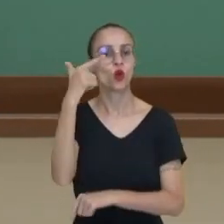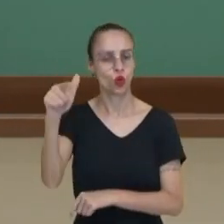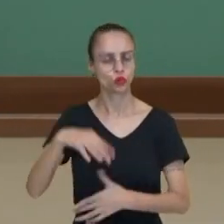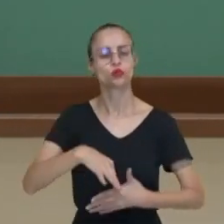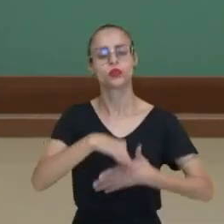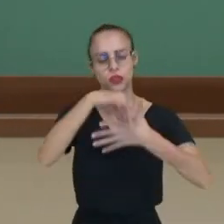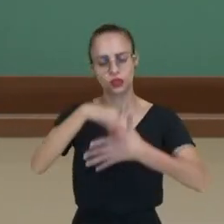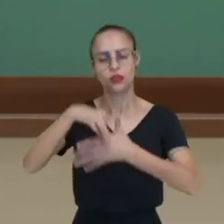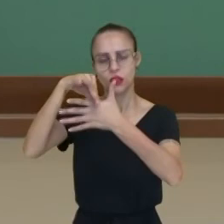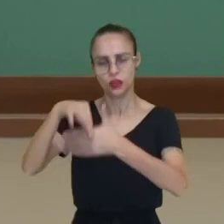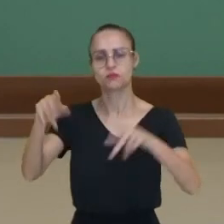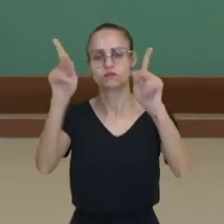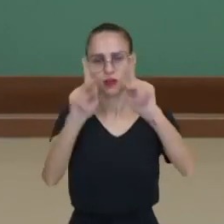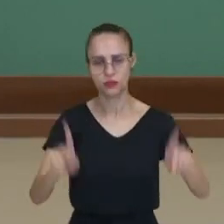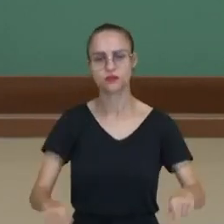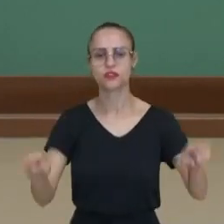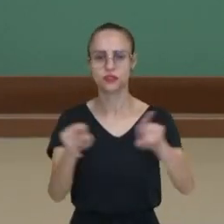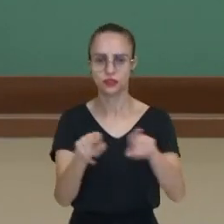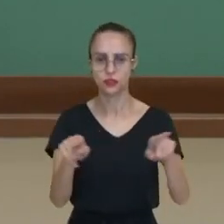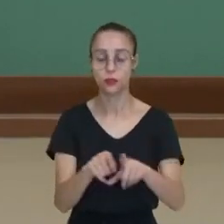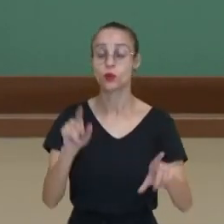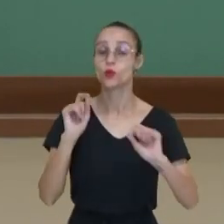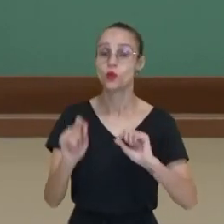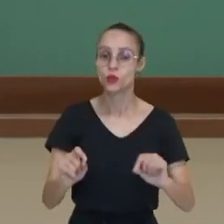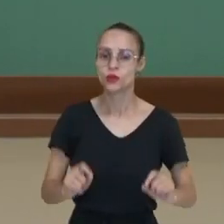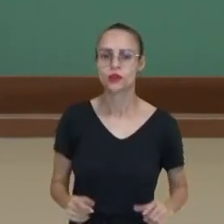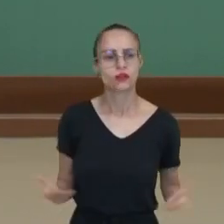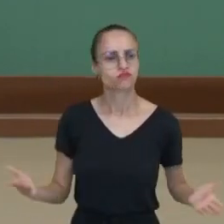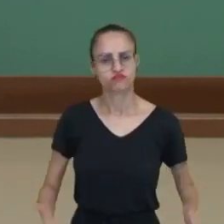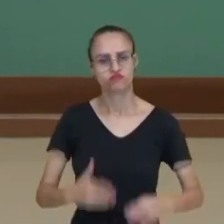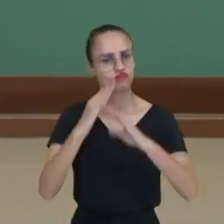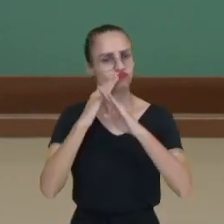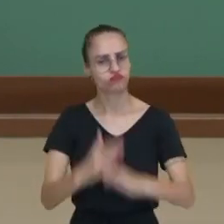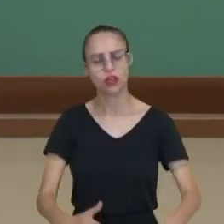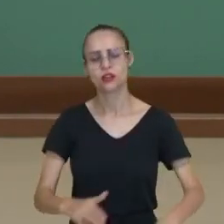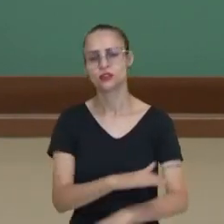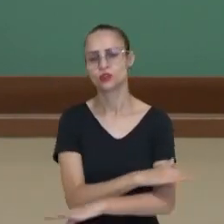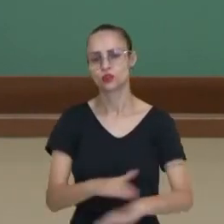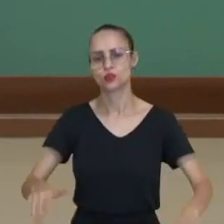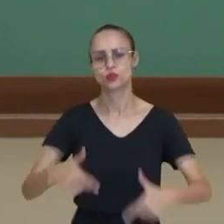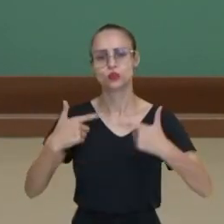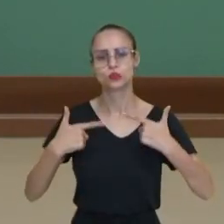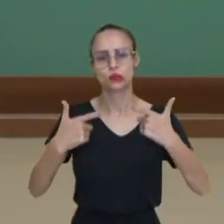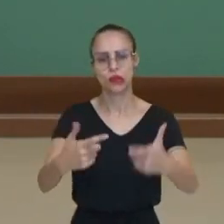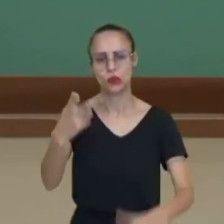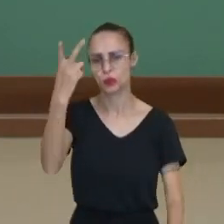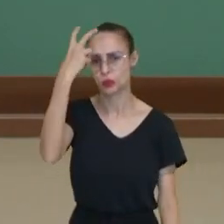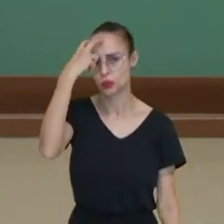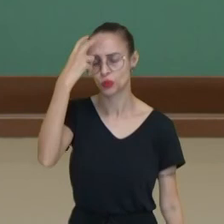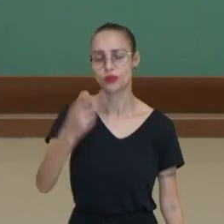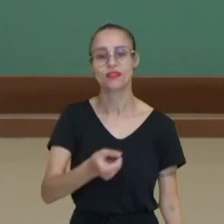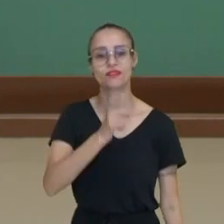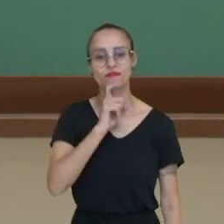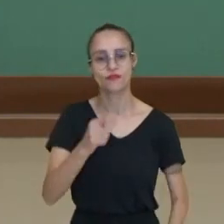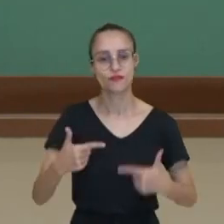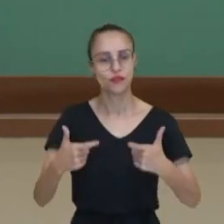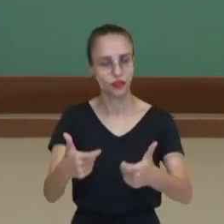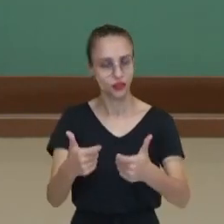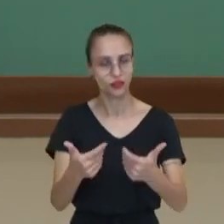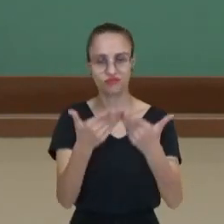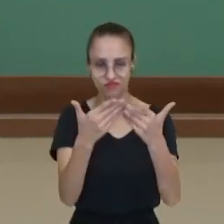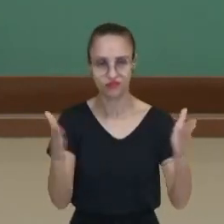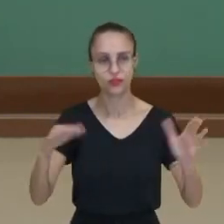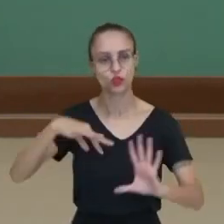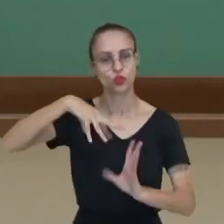líderes pacifistas desse momento, de contestação às guerras, essa cultura de guerra, a Guerra Fria que se apresentava